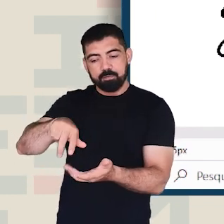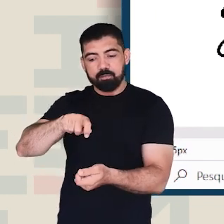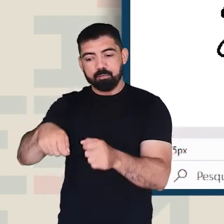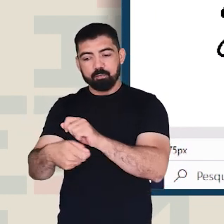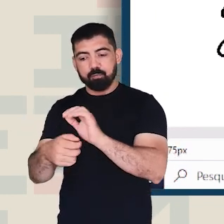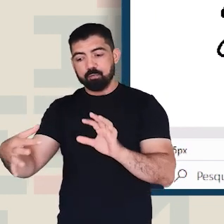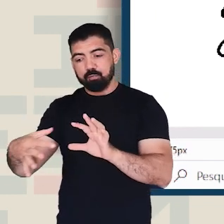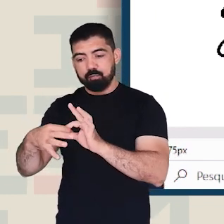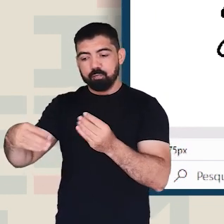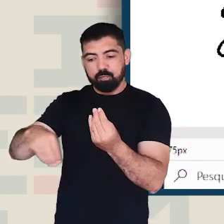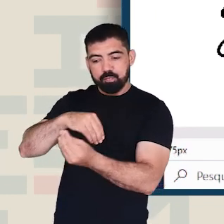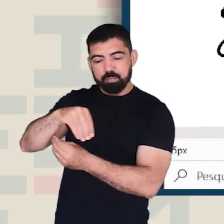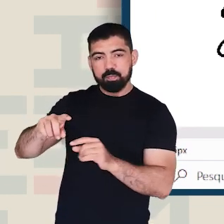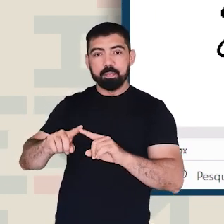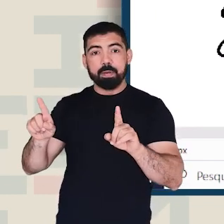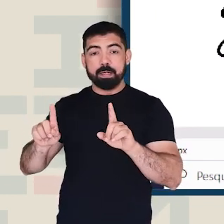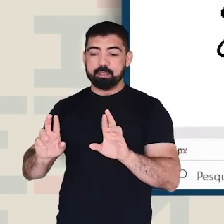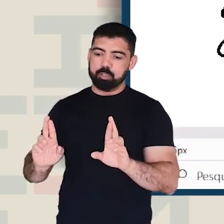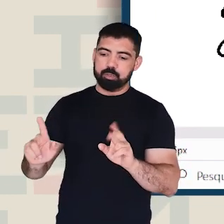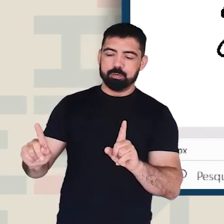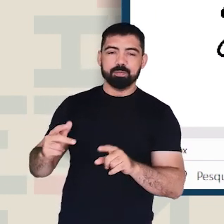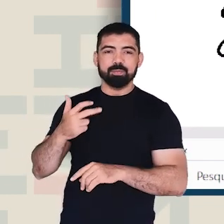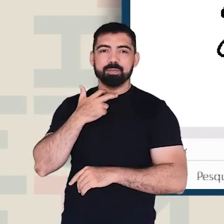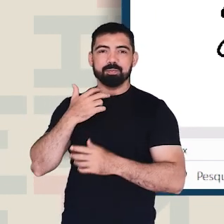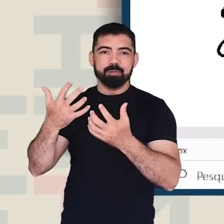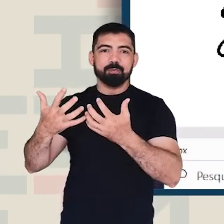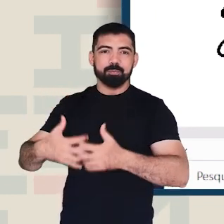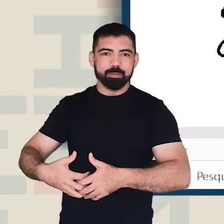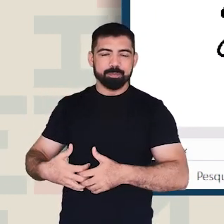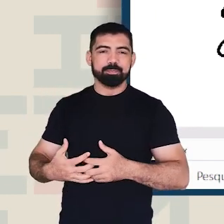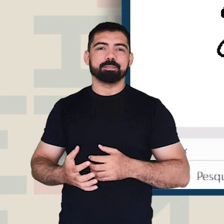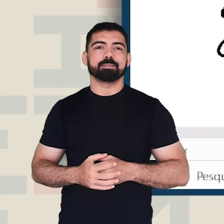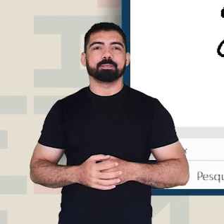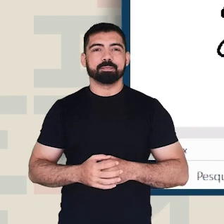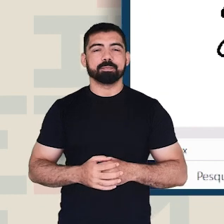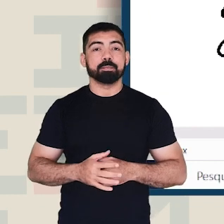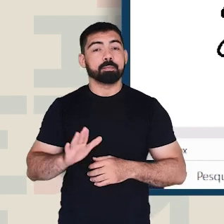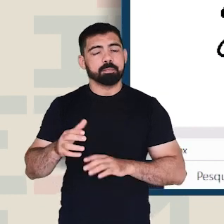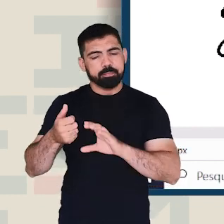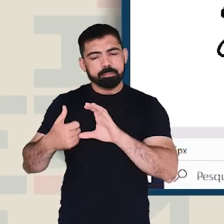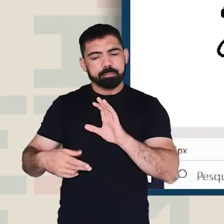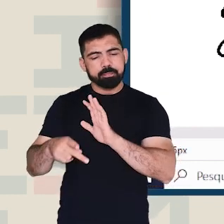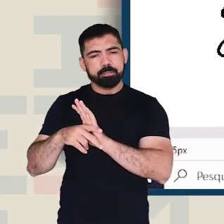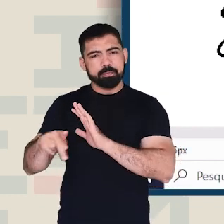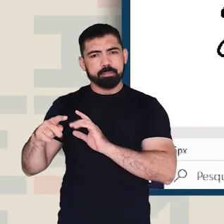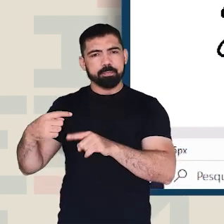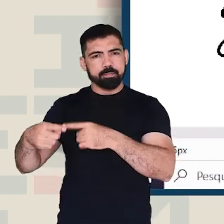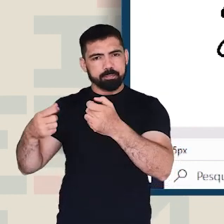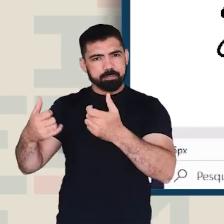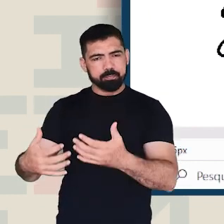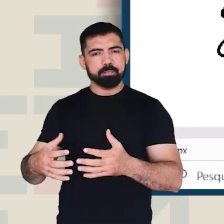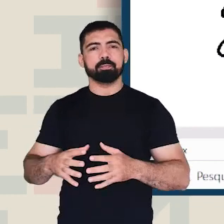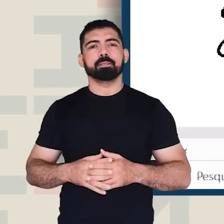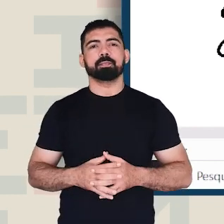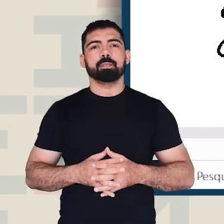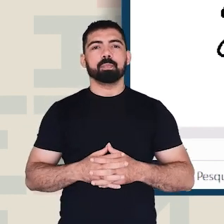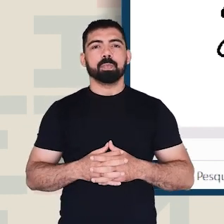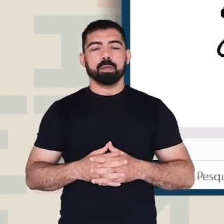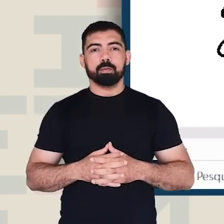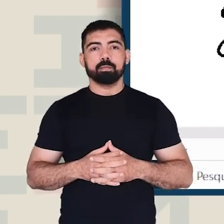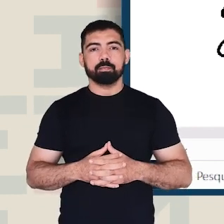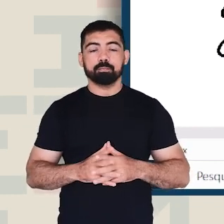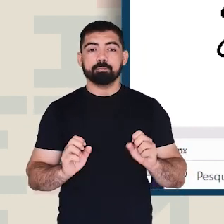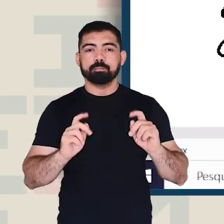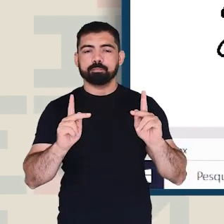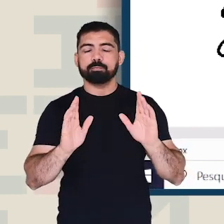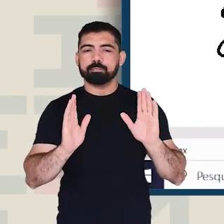adaptando uma coisa a outra, mas o contrário não funciona, entender sobre valsa e perceber as características do jazz. Não vai acontecer, não tem como fazer isso, não. Tá,